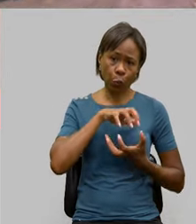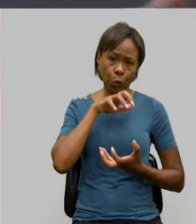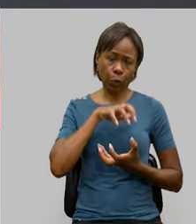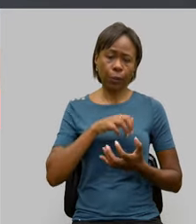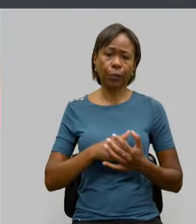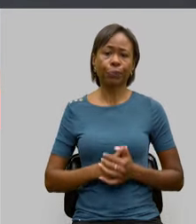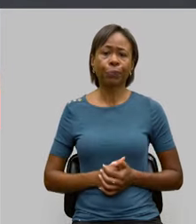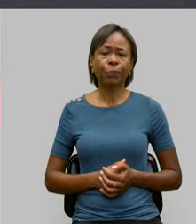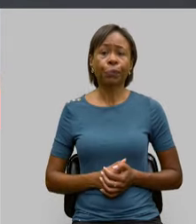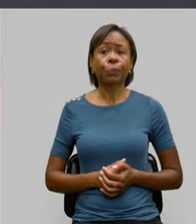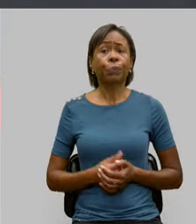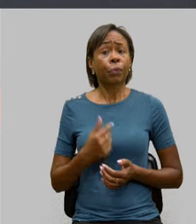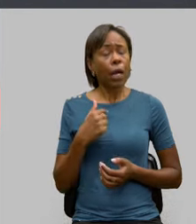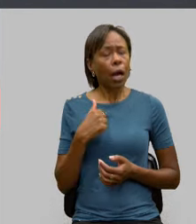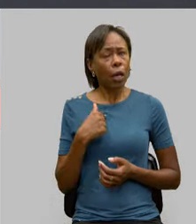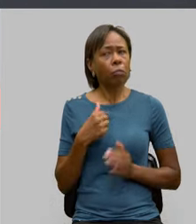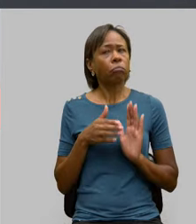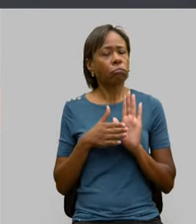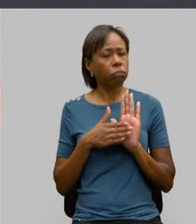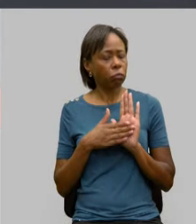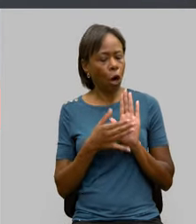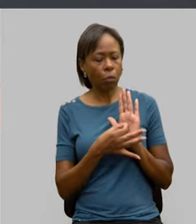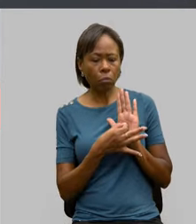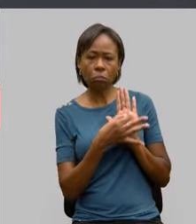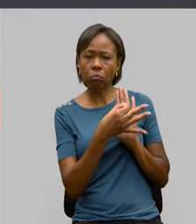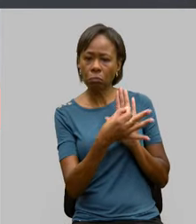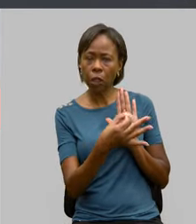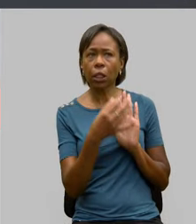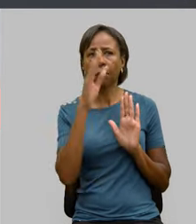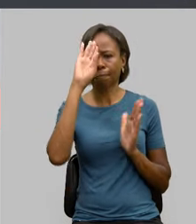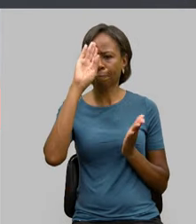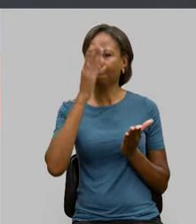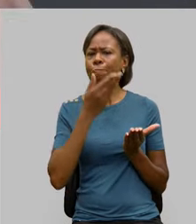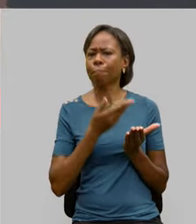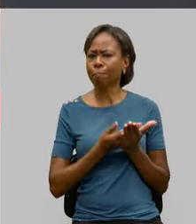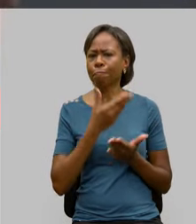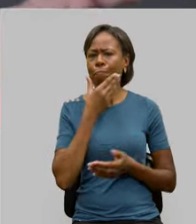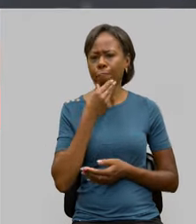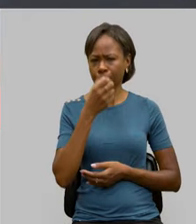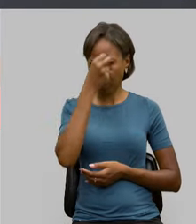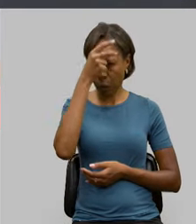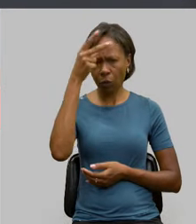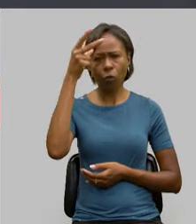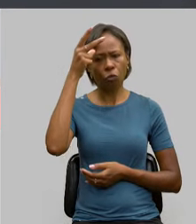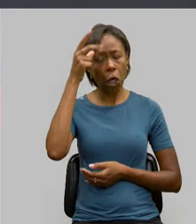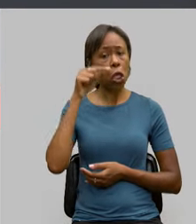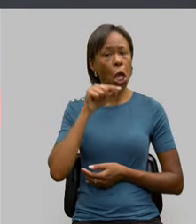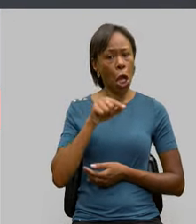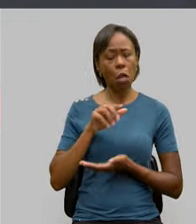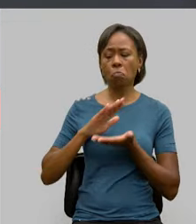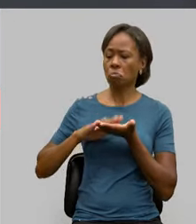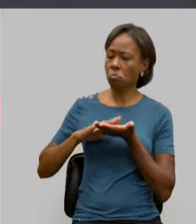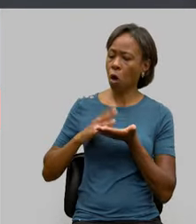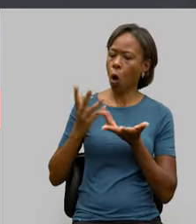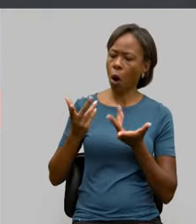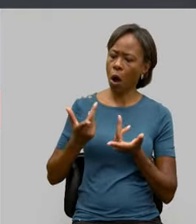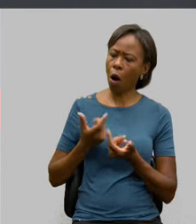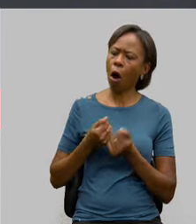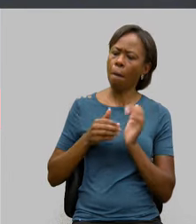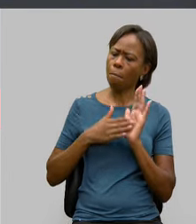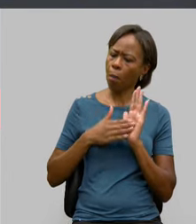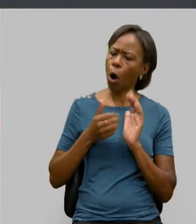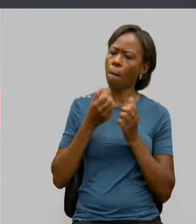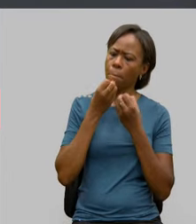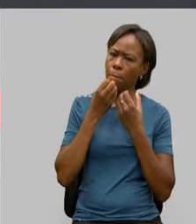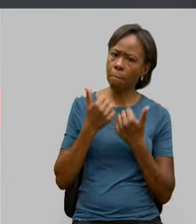levei e essa proposta e eu acreditei no prefeito que achou muito maravilhosa a minha proposta e